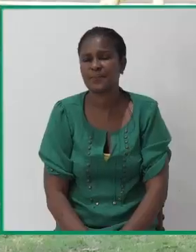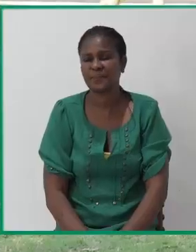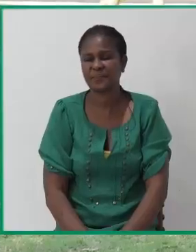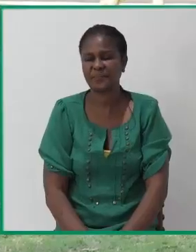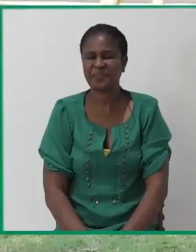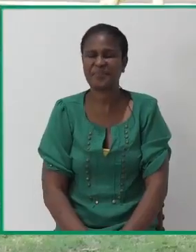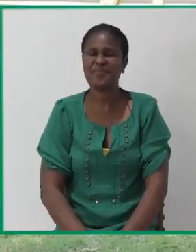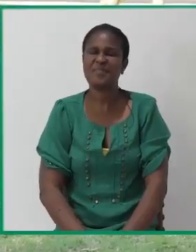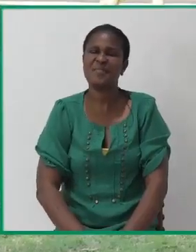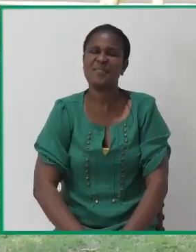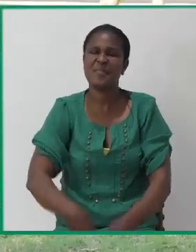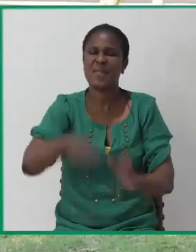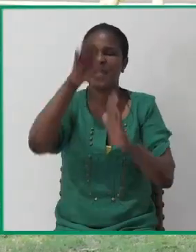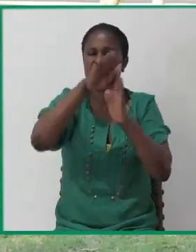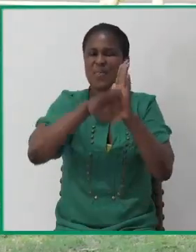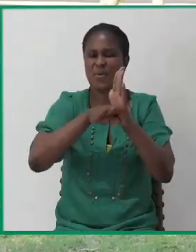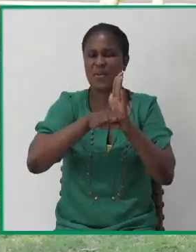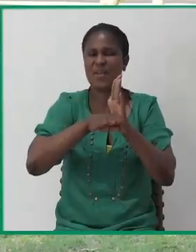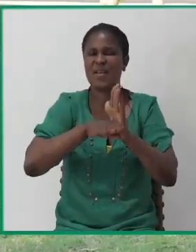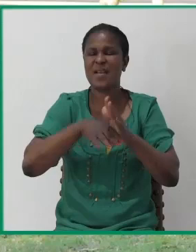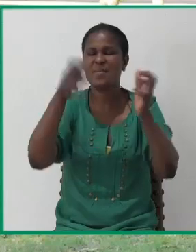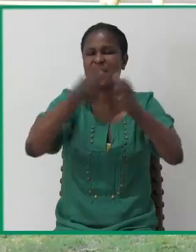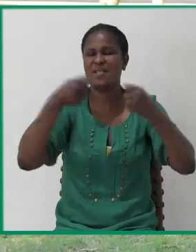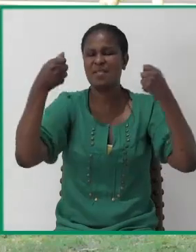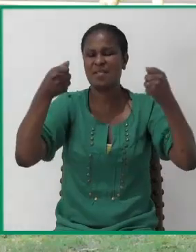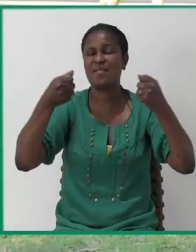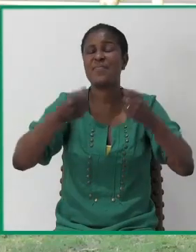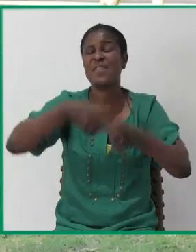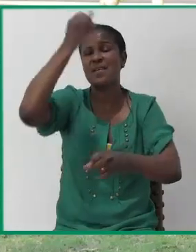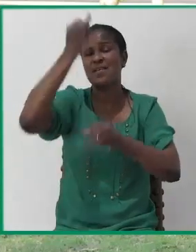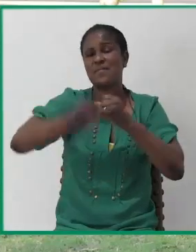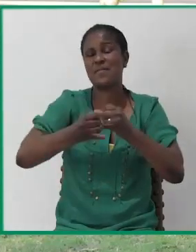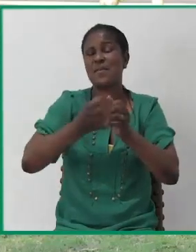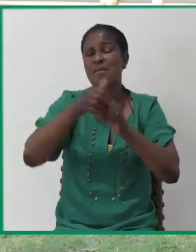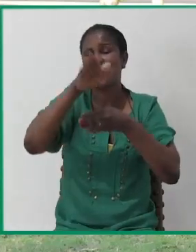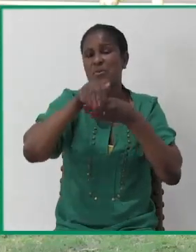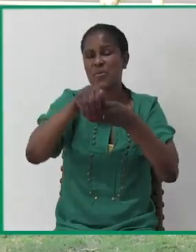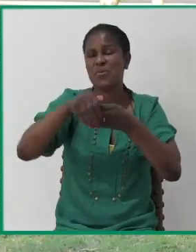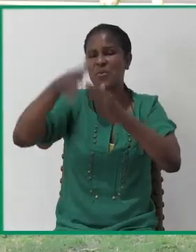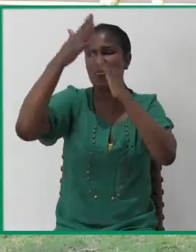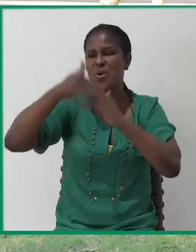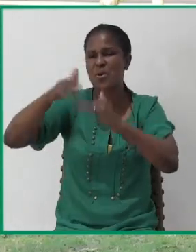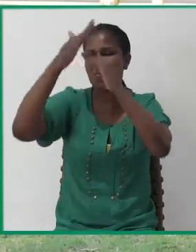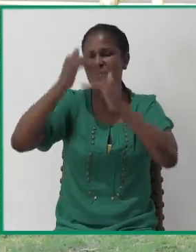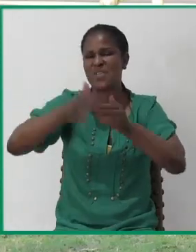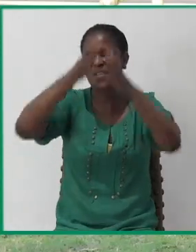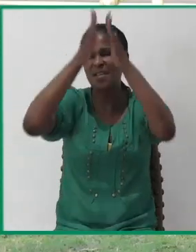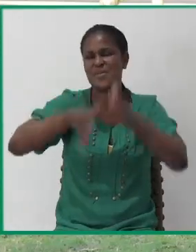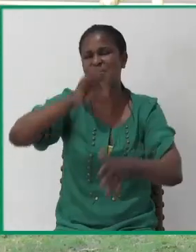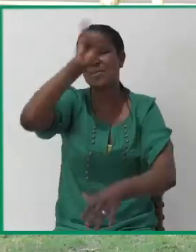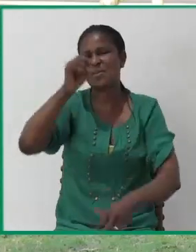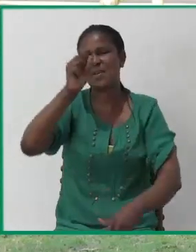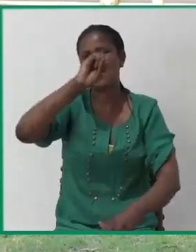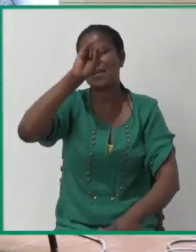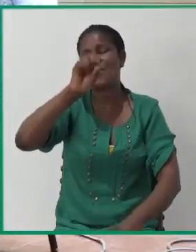É o ponto final de mais uma edição do Jornal da Comunidade. Fique com música na voz de Raja Ali. Até a